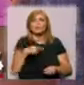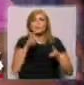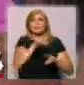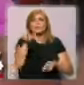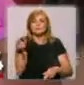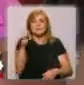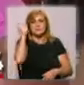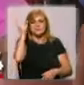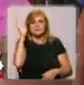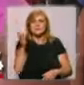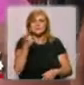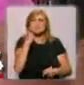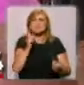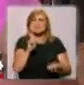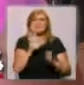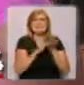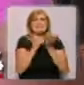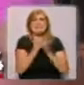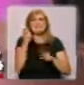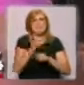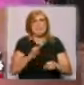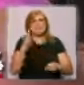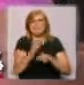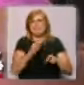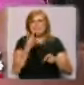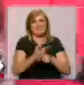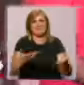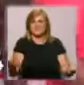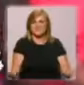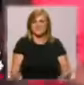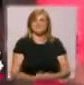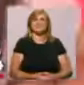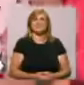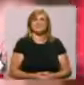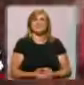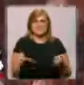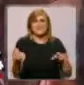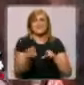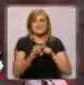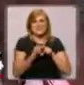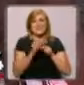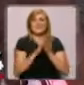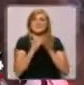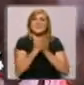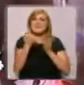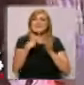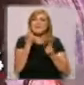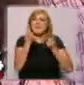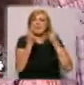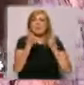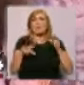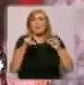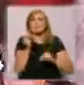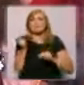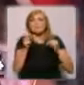Nada especial. É sempre a mesma coisa. É sempre a mesma coisa. É interessante, sempre tem algumas coisas novas para nós